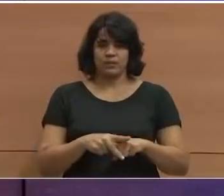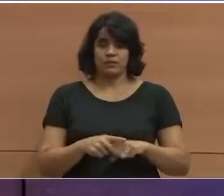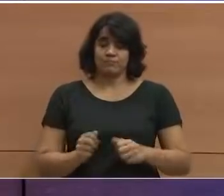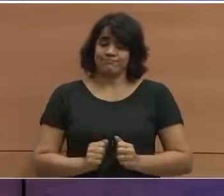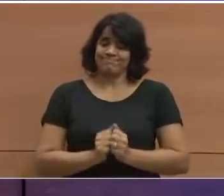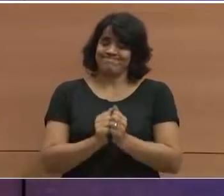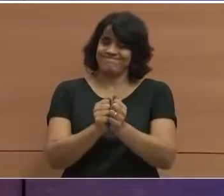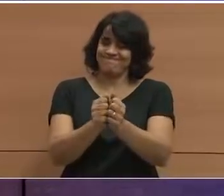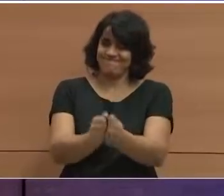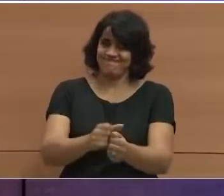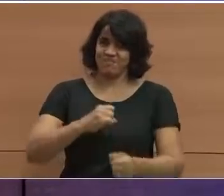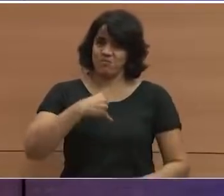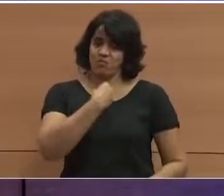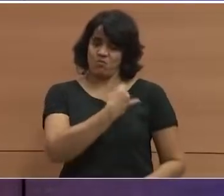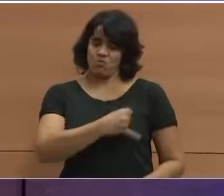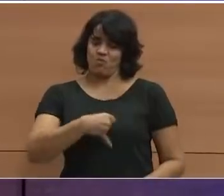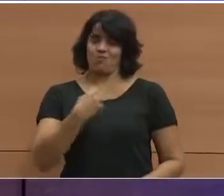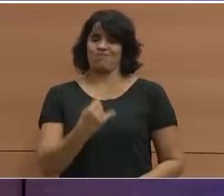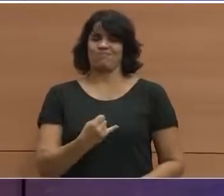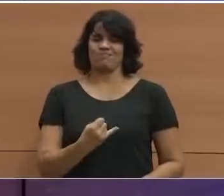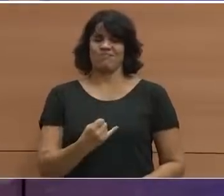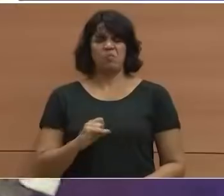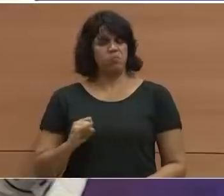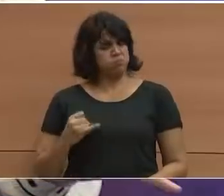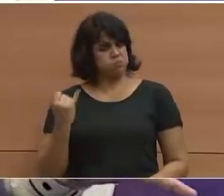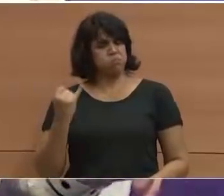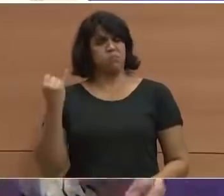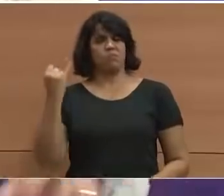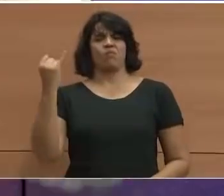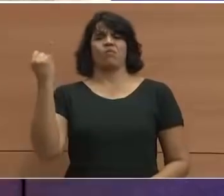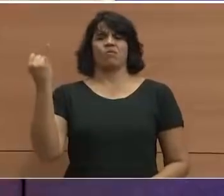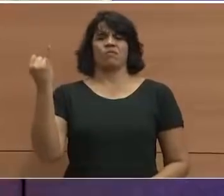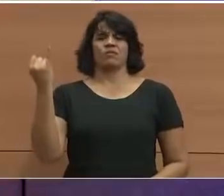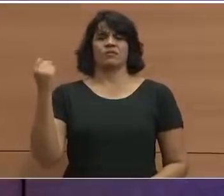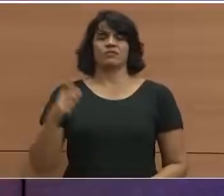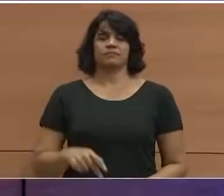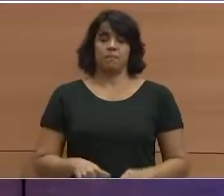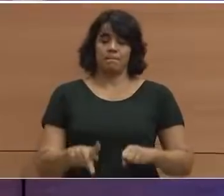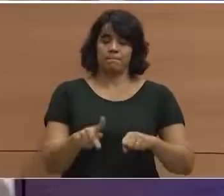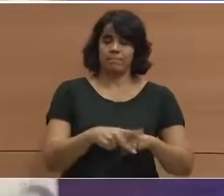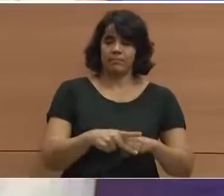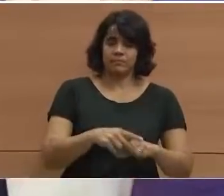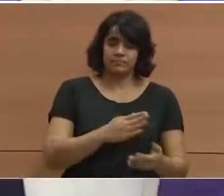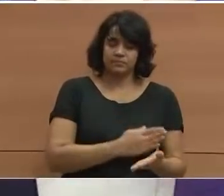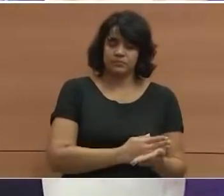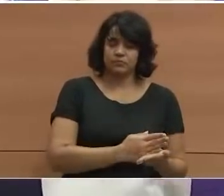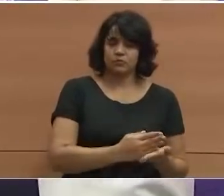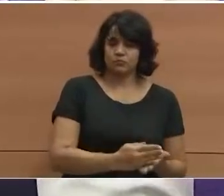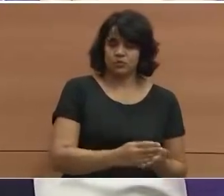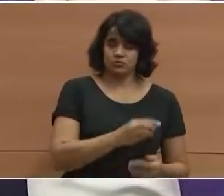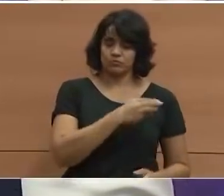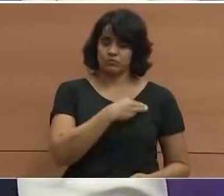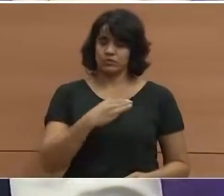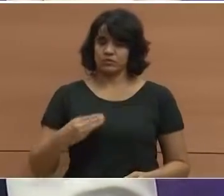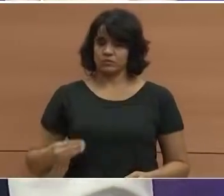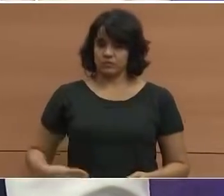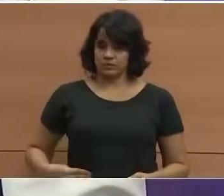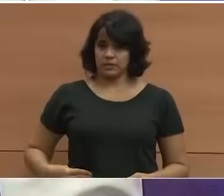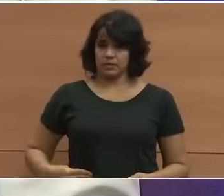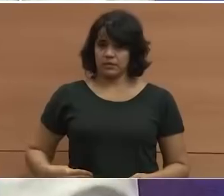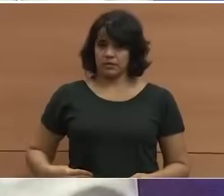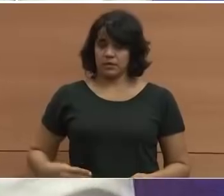João. É muito significativo isso. Pedro é quem começou esse ministério a que